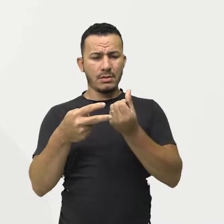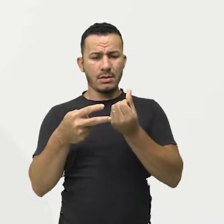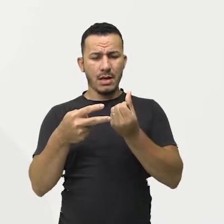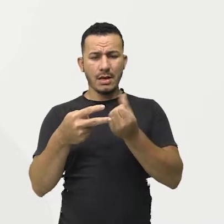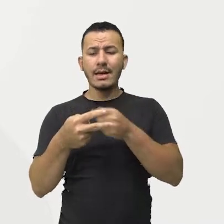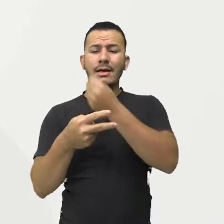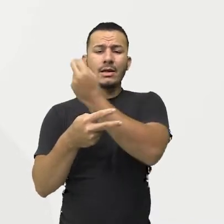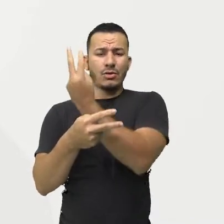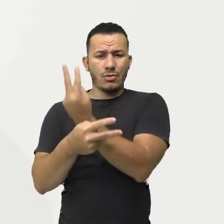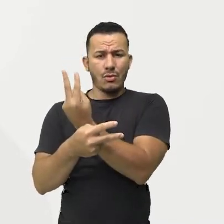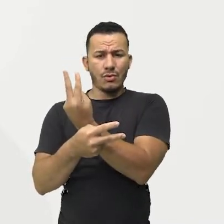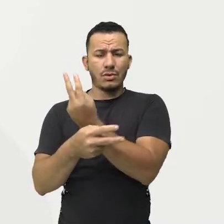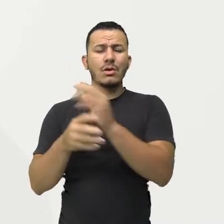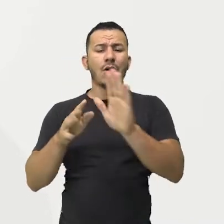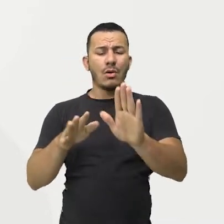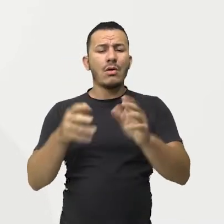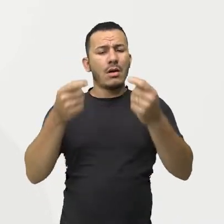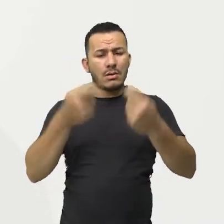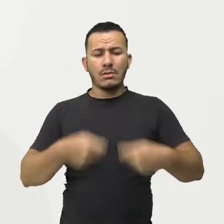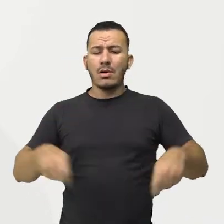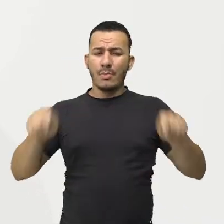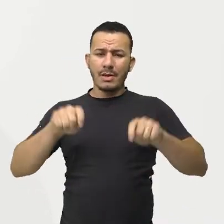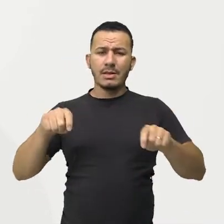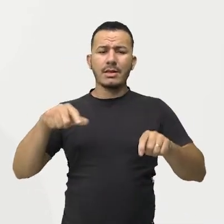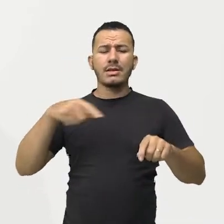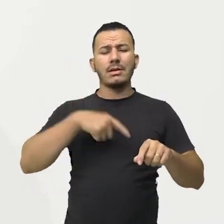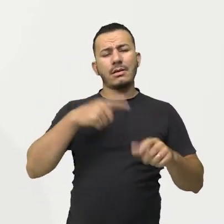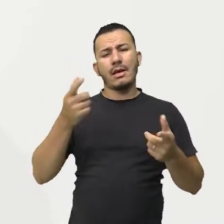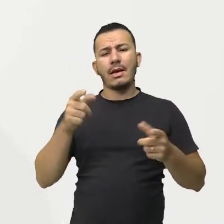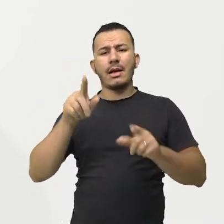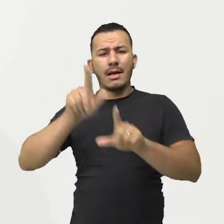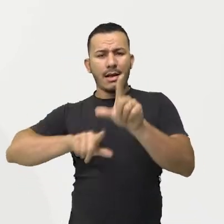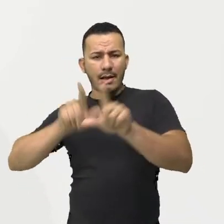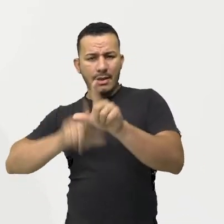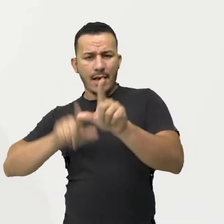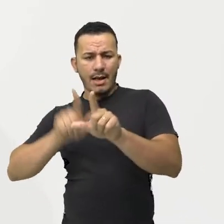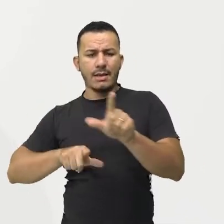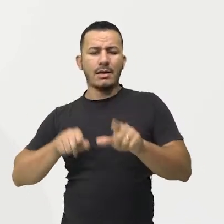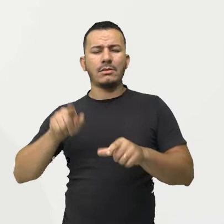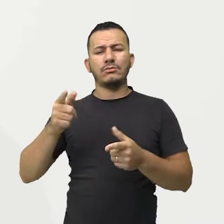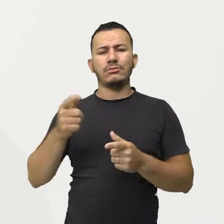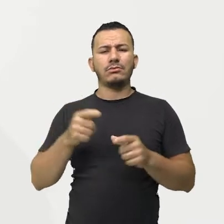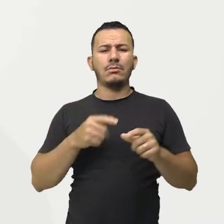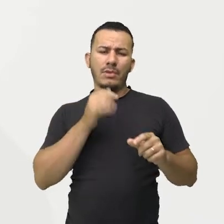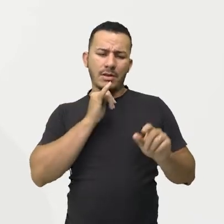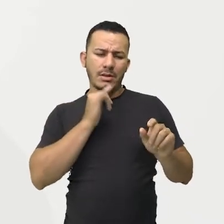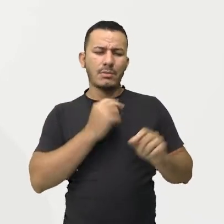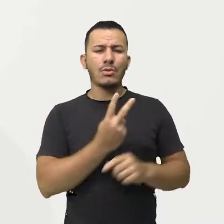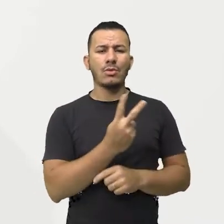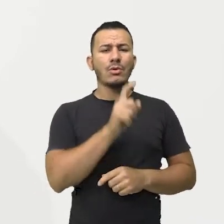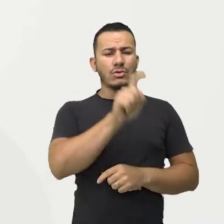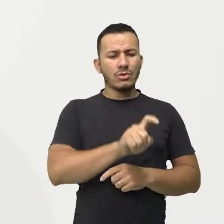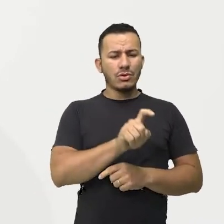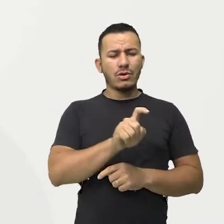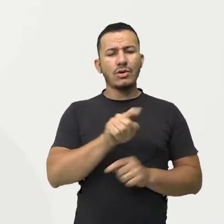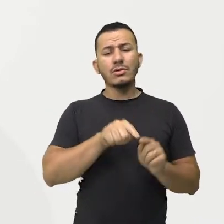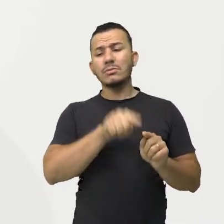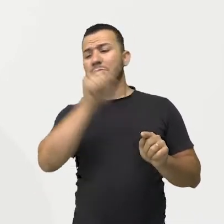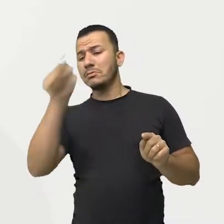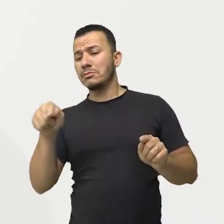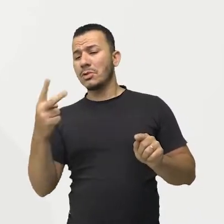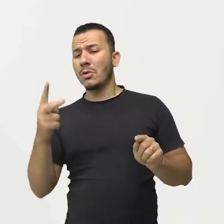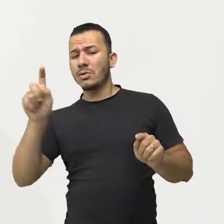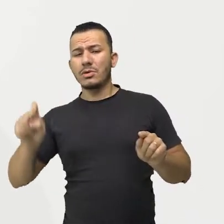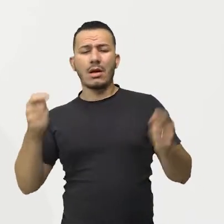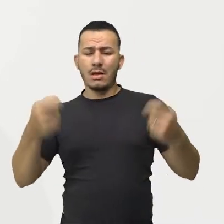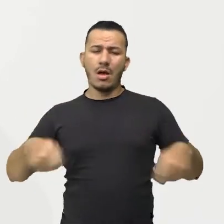precisa ter variável dos dois membros da igualdade, tá? Desse lado e do outro lado. Não necessariamente. Às vezes vai ter, às